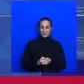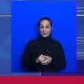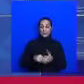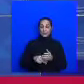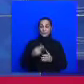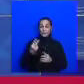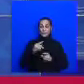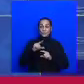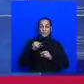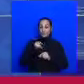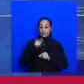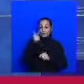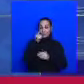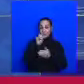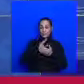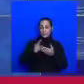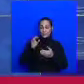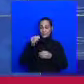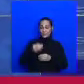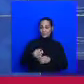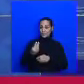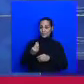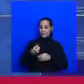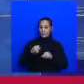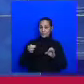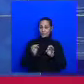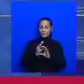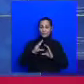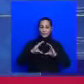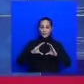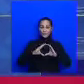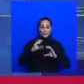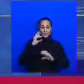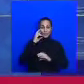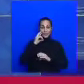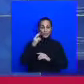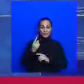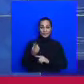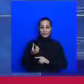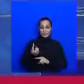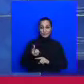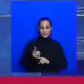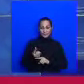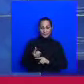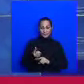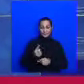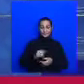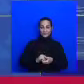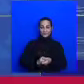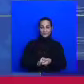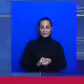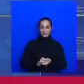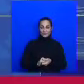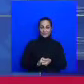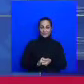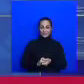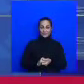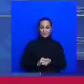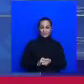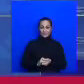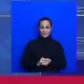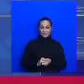No segundo sorteio você ganha também a partir de 3 acertos. Bola rosa, 16. Rosa, número